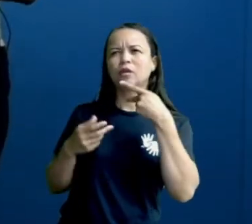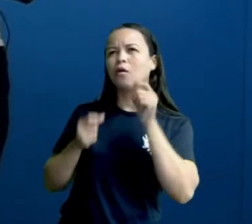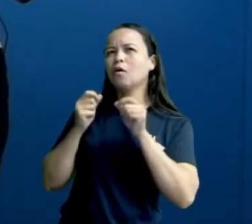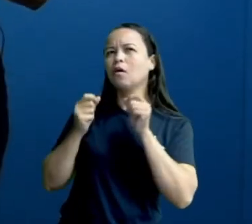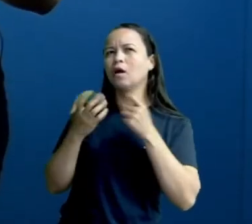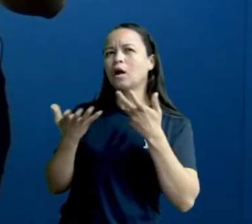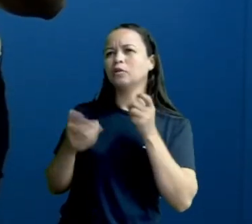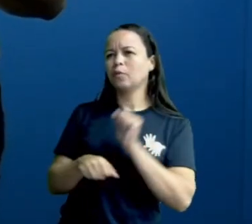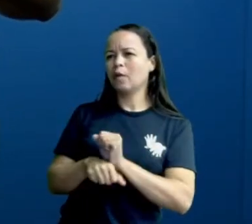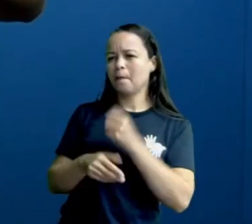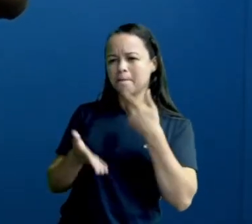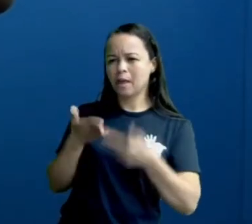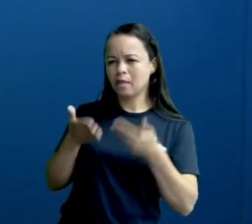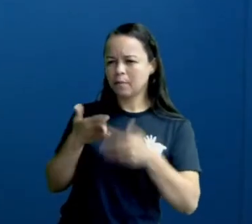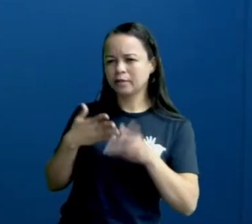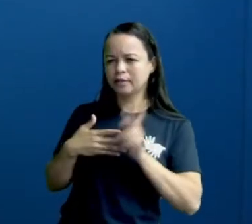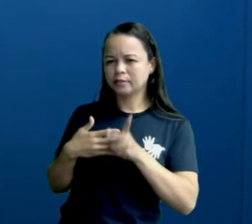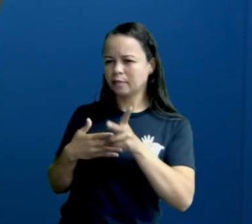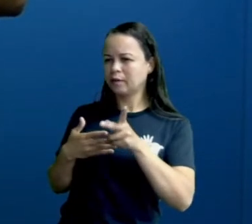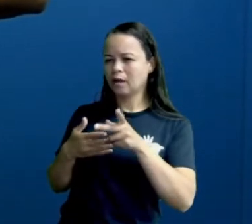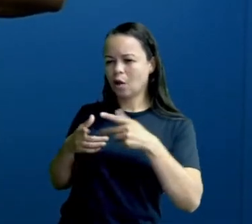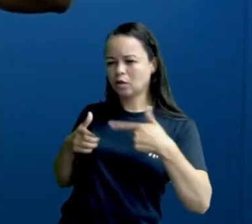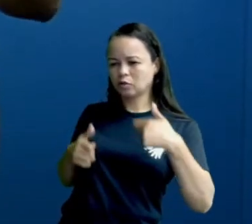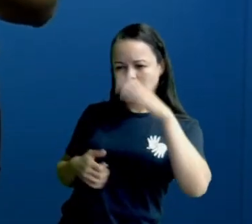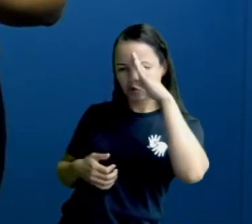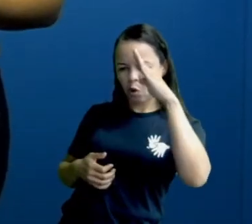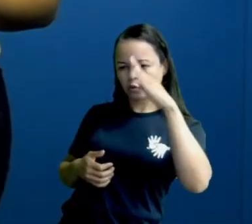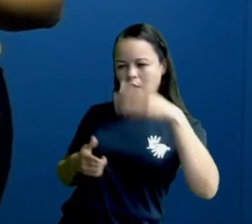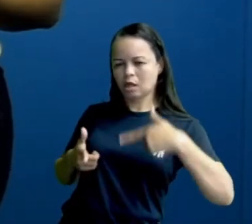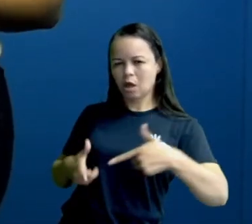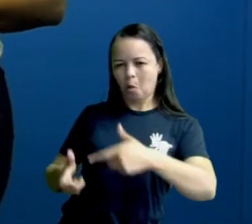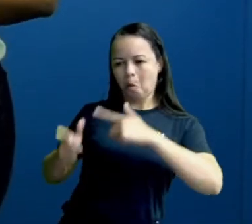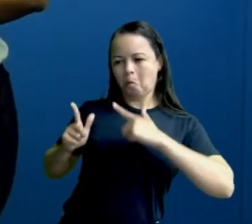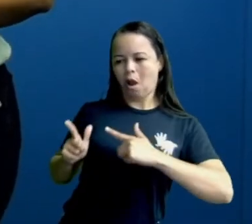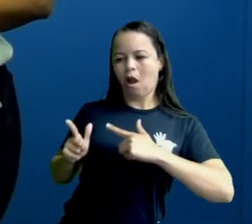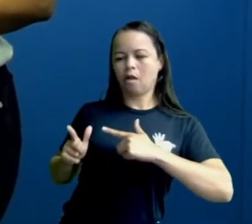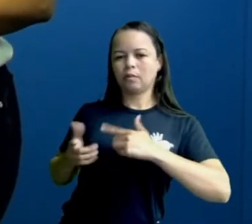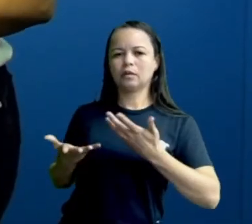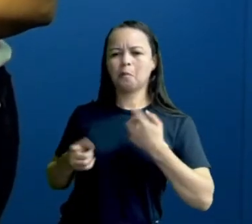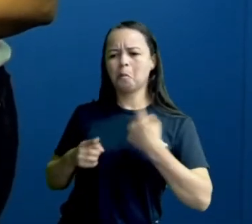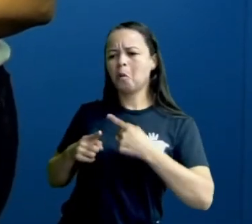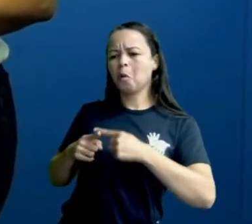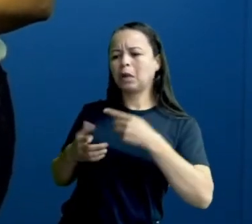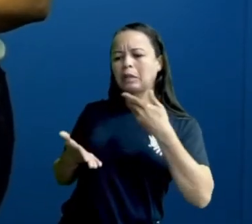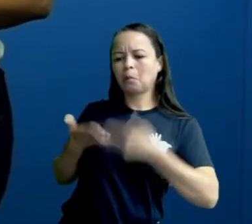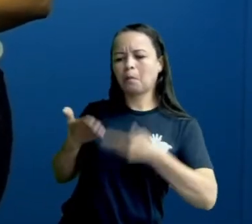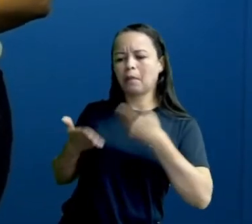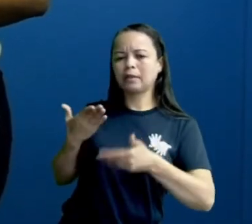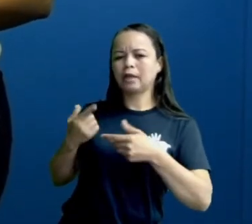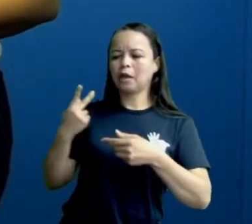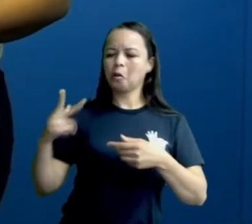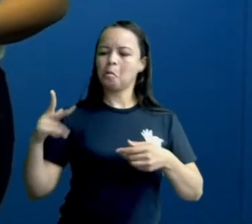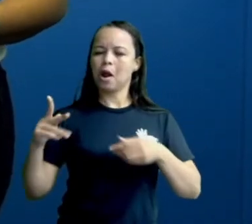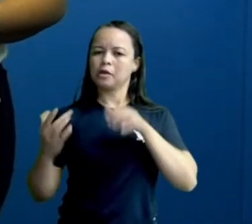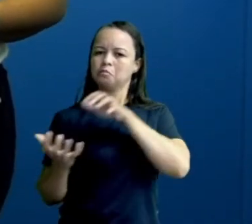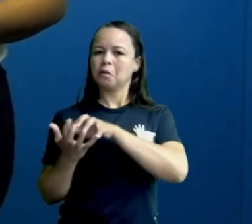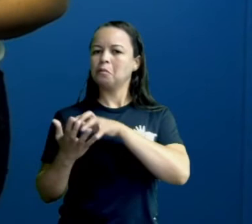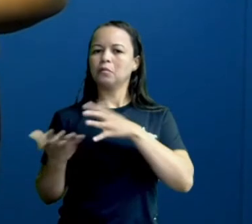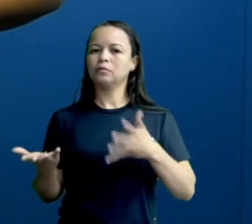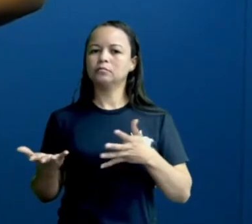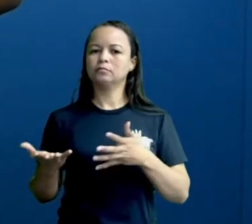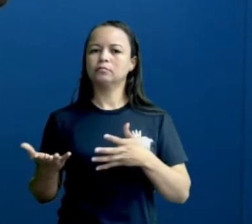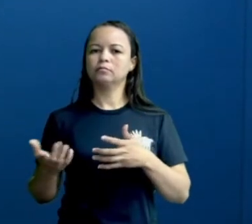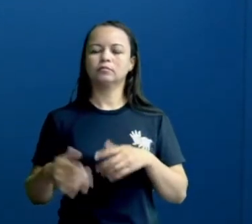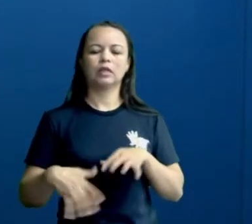não, porque a gente tem mais soldados, o nosso exército é mais bem armado e por que a gente está perdendo para esses pernambucanos? É o líder